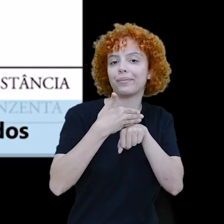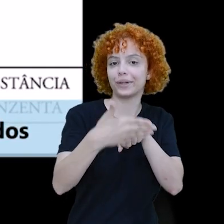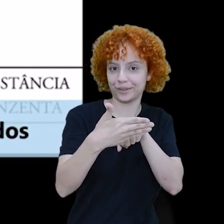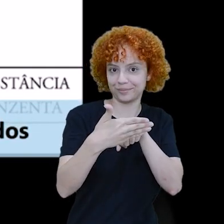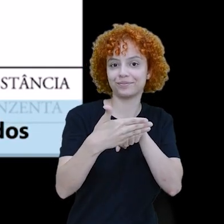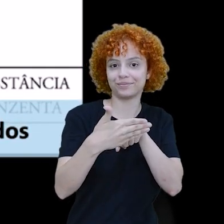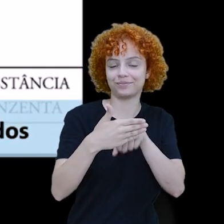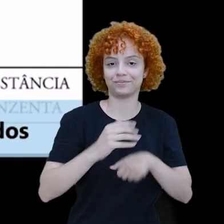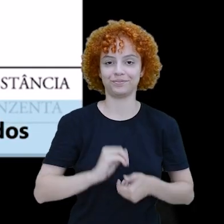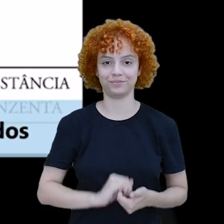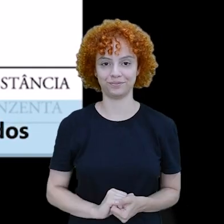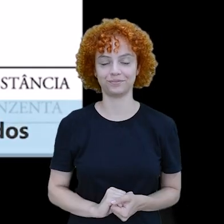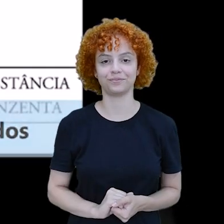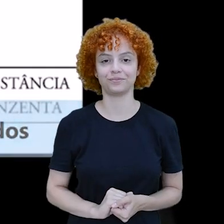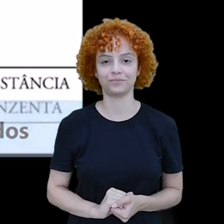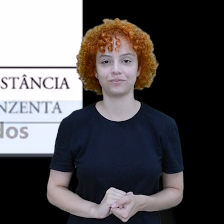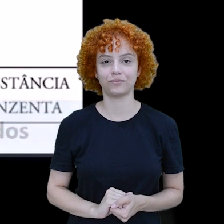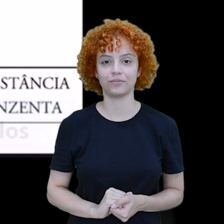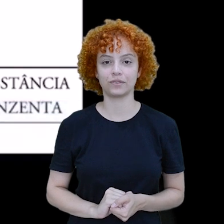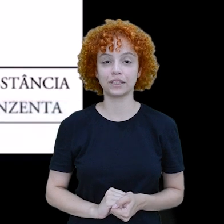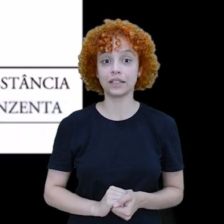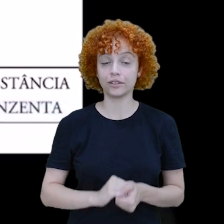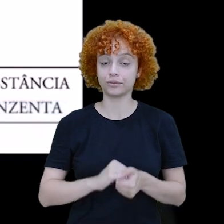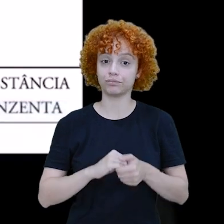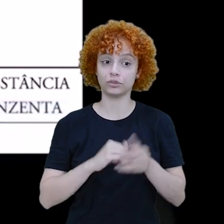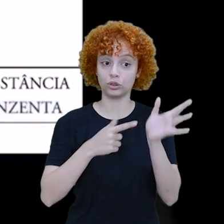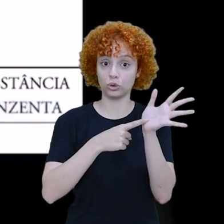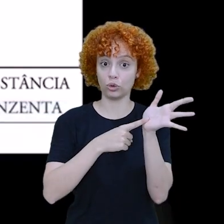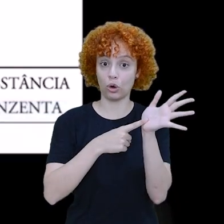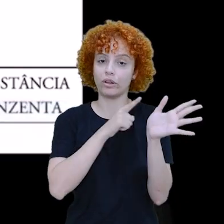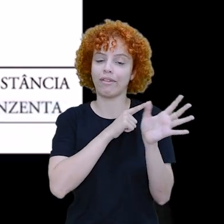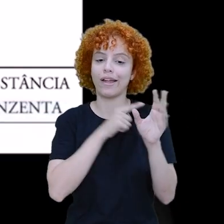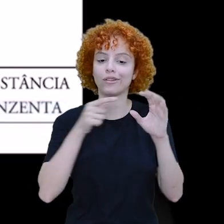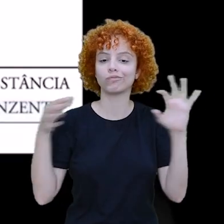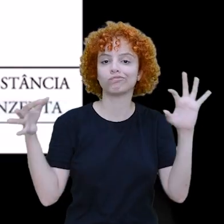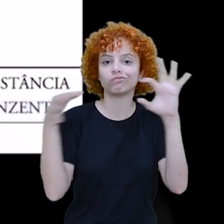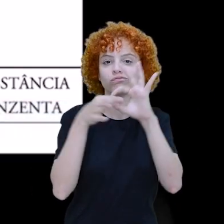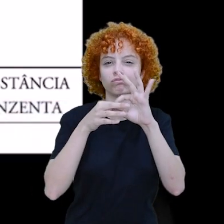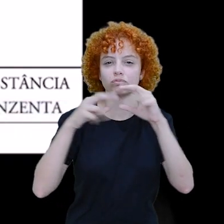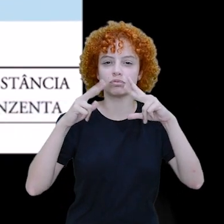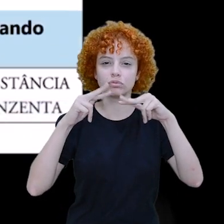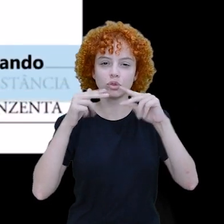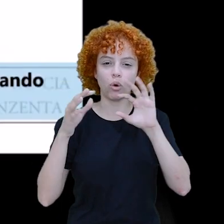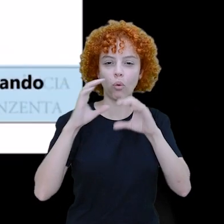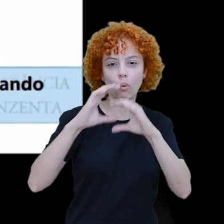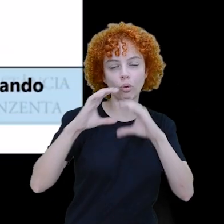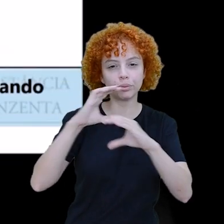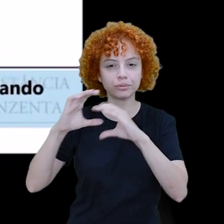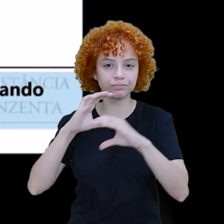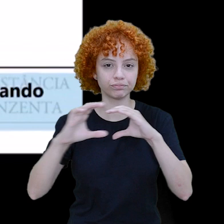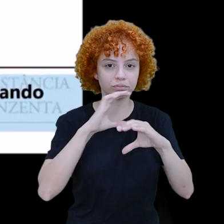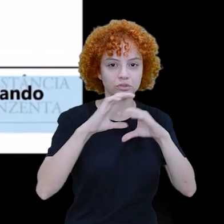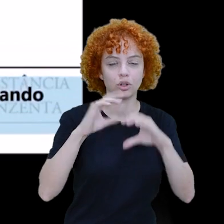axônios, dá essa coloração para as fibras. Esses neurônios formam conexões, comunicações com